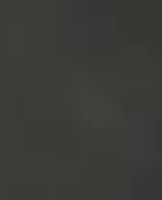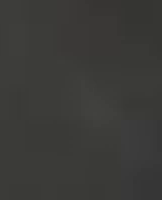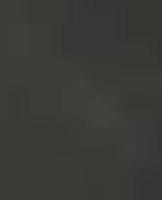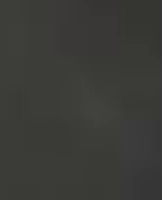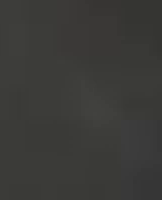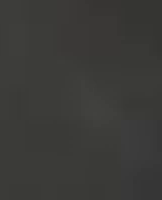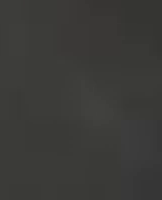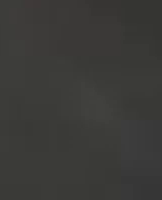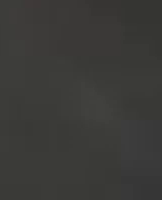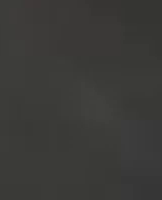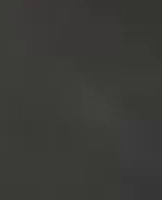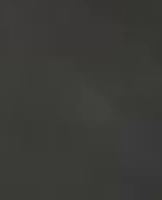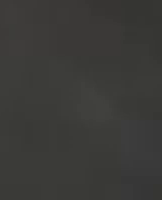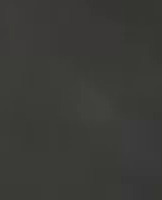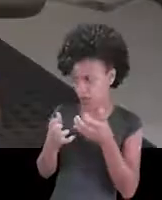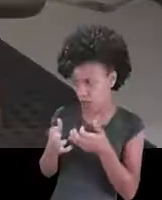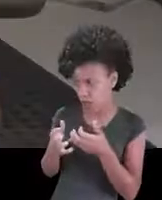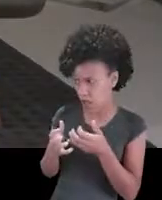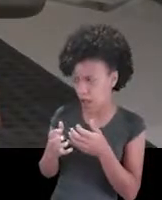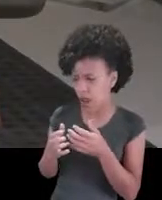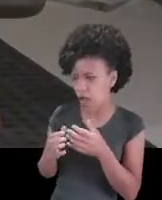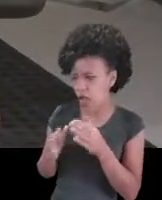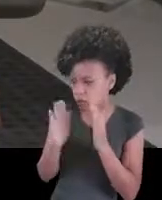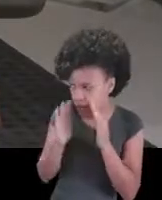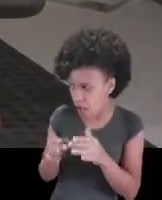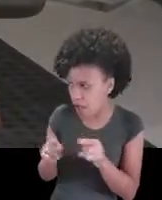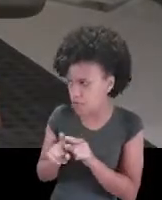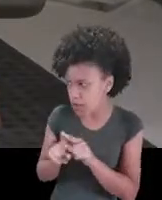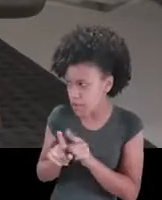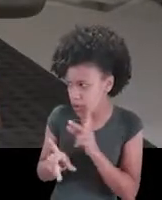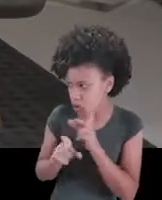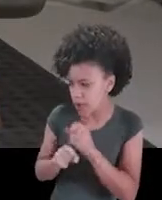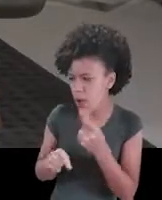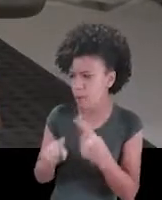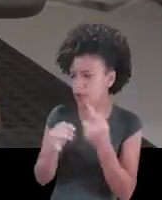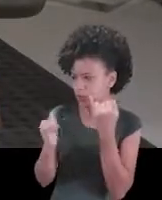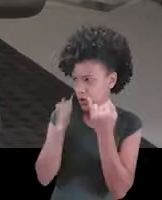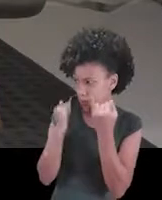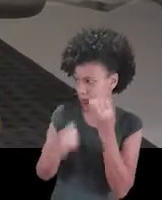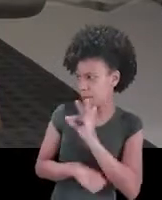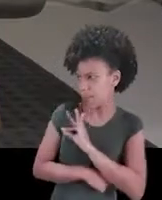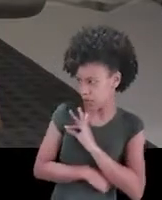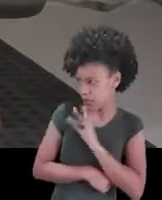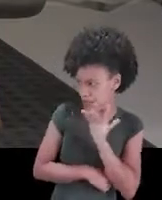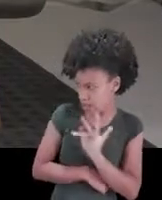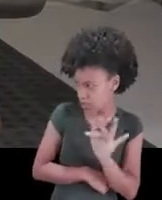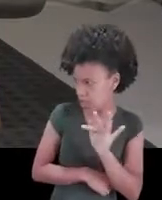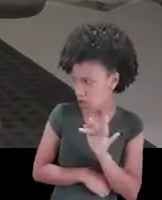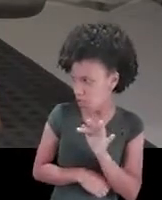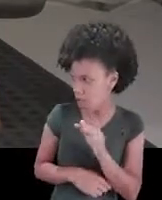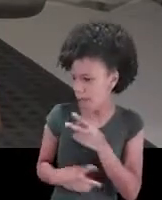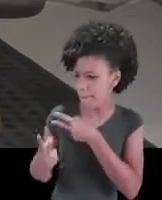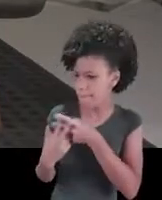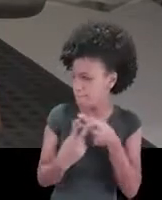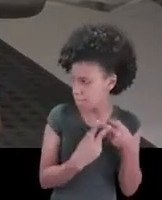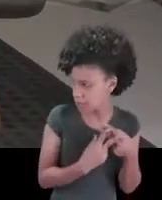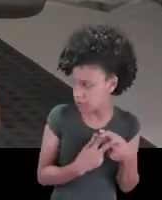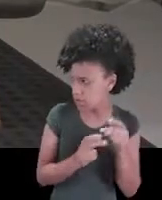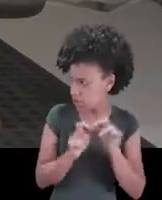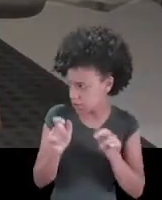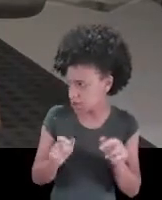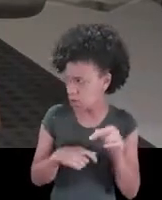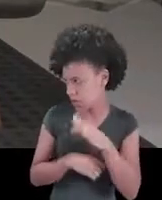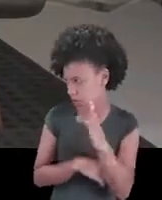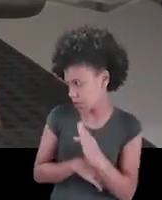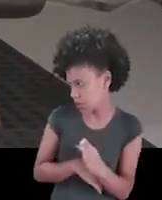e eu quero te levar para um ponto talvez mais pesado mas que eu já vi muita notícia da polícia federal brasileira aprendendo muito muita gente com